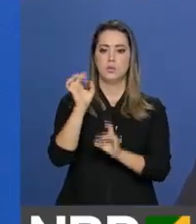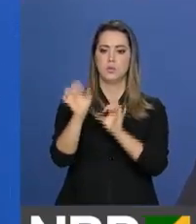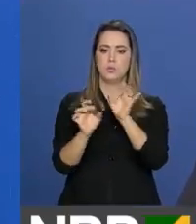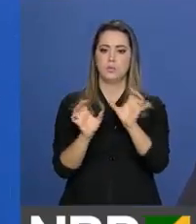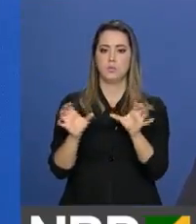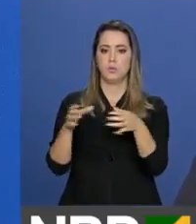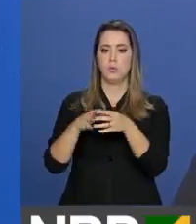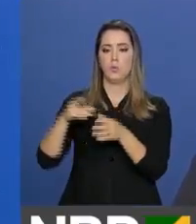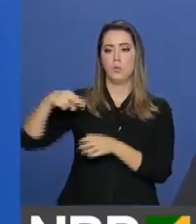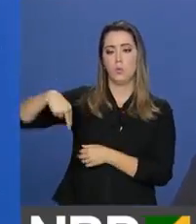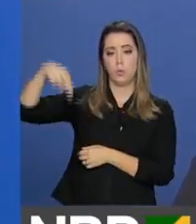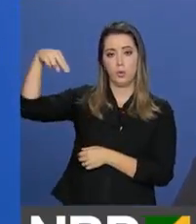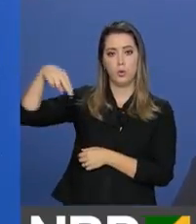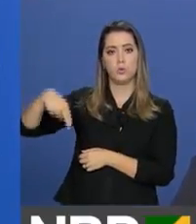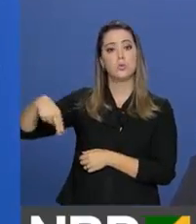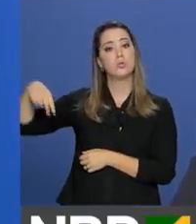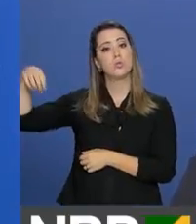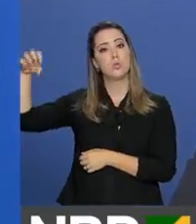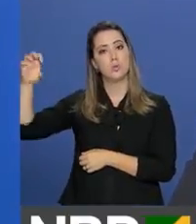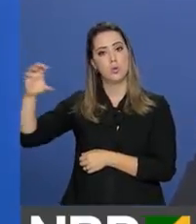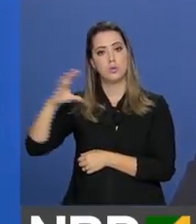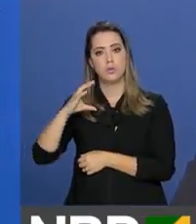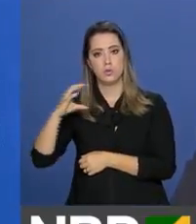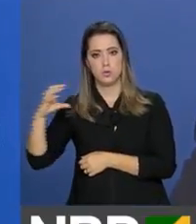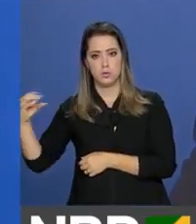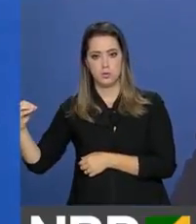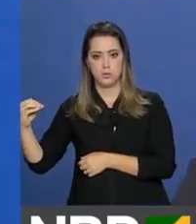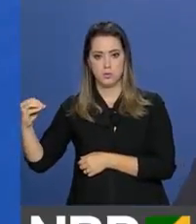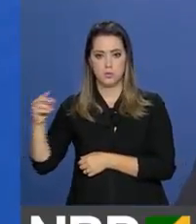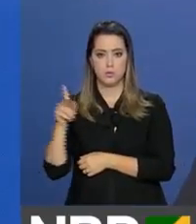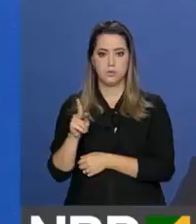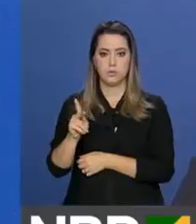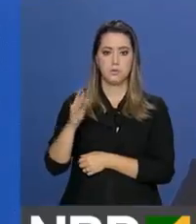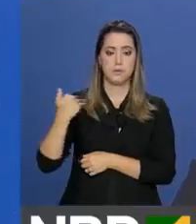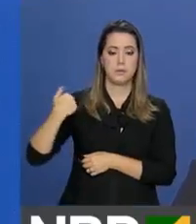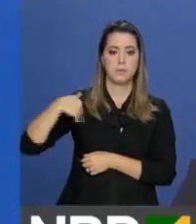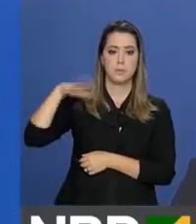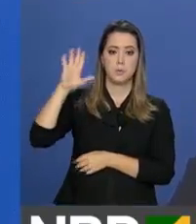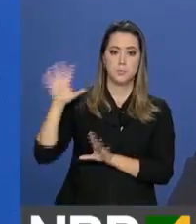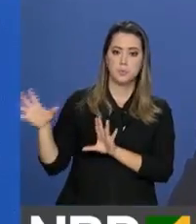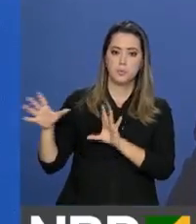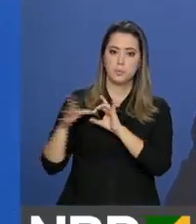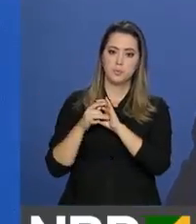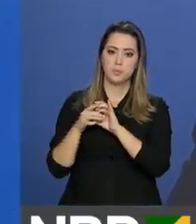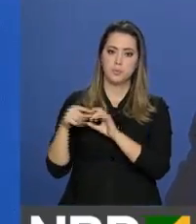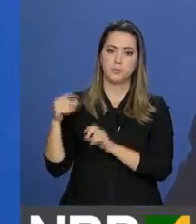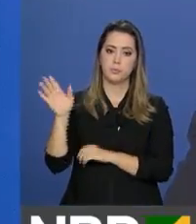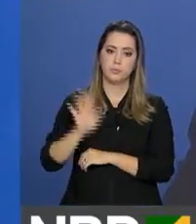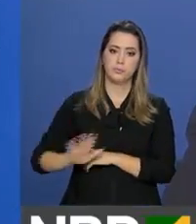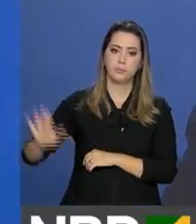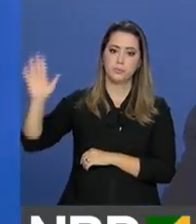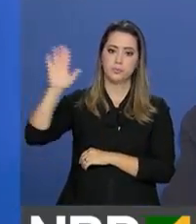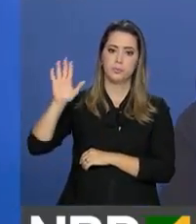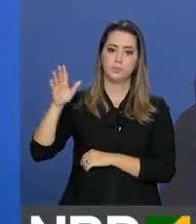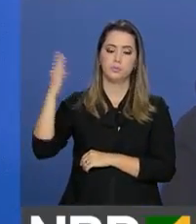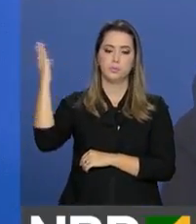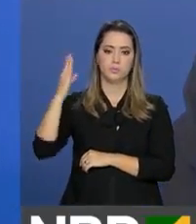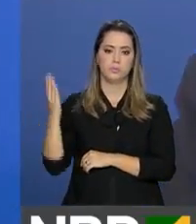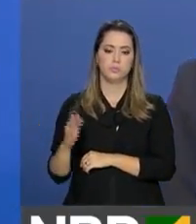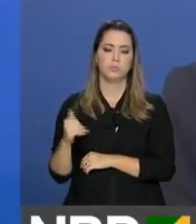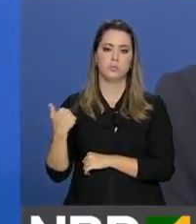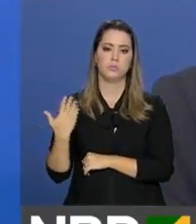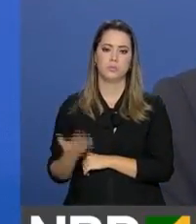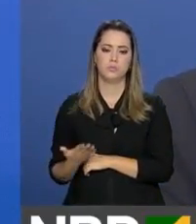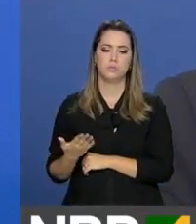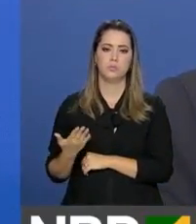atenção ao Norte, ao Nordeste, ao Centro-Oeste, cada vez mais integrado na nacionalidade brasileira.